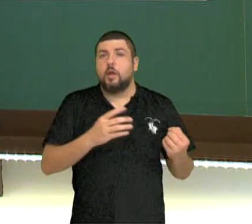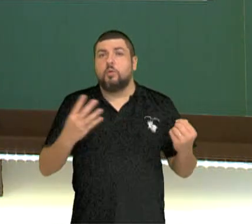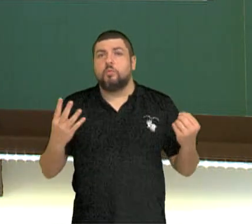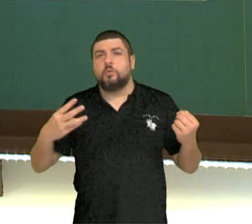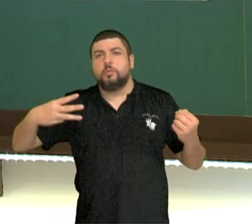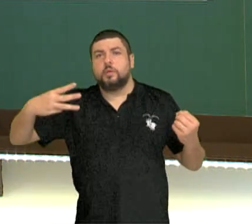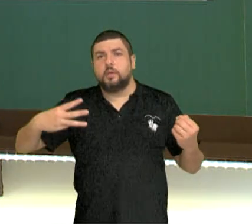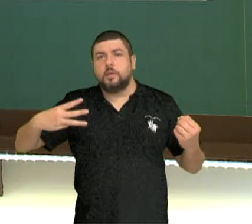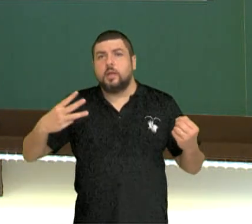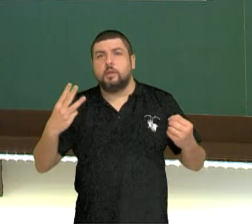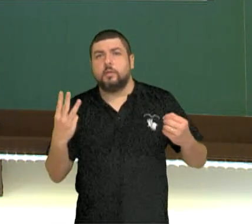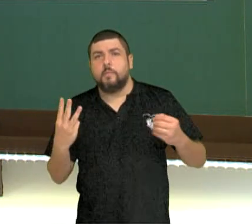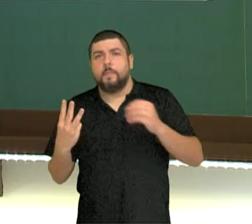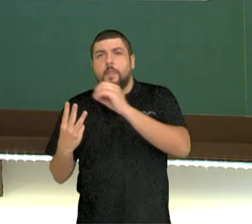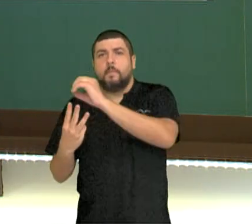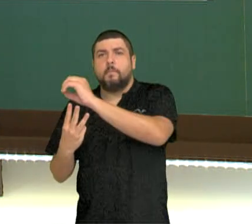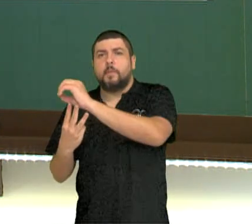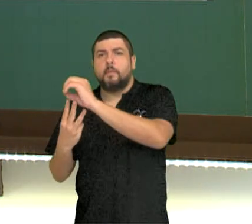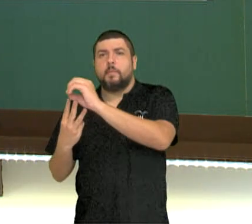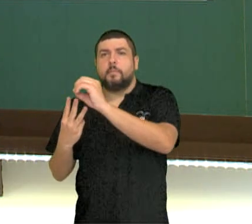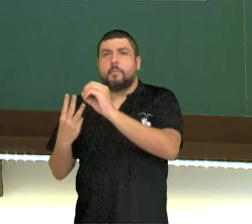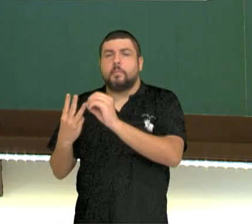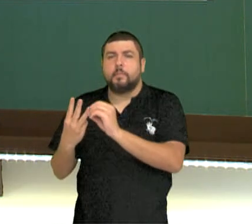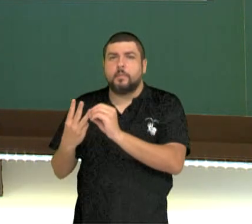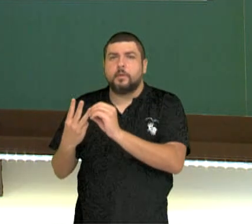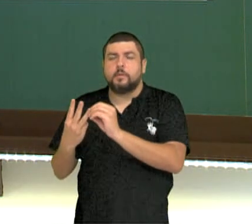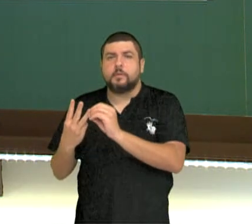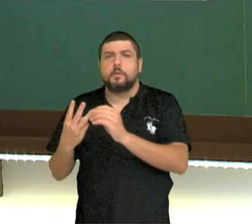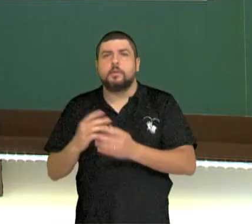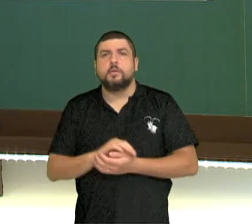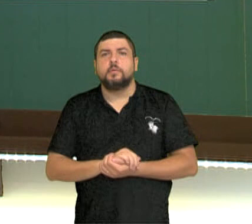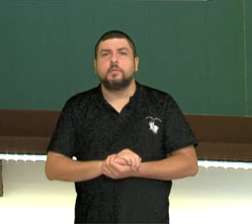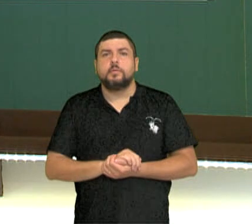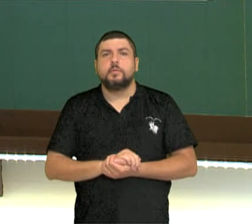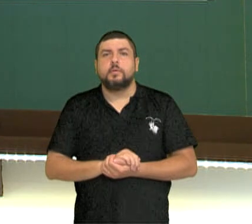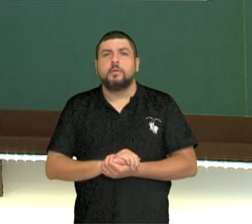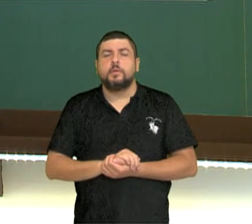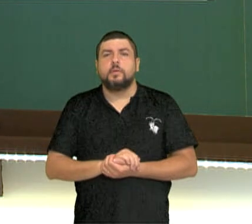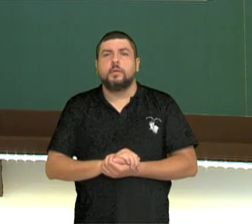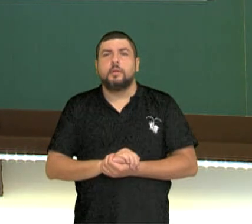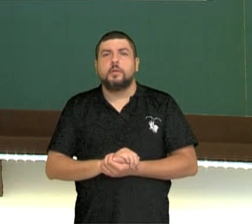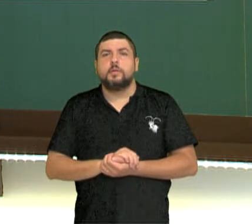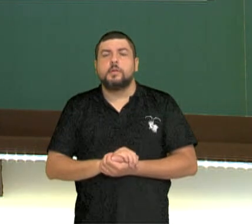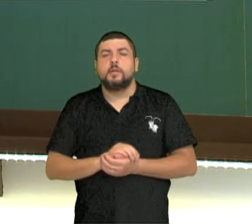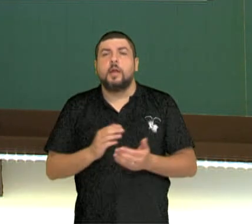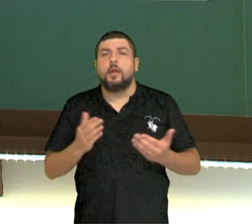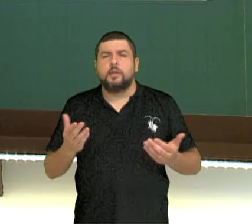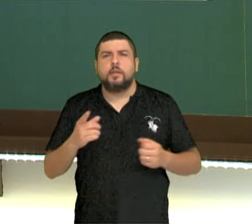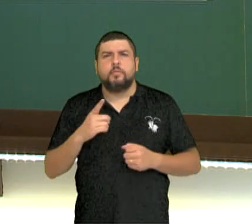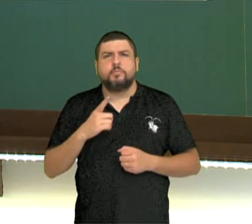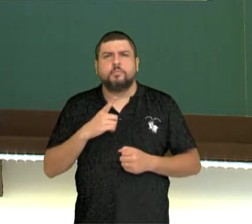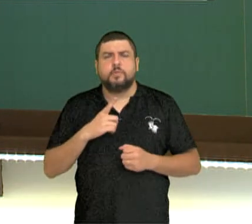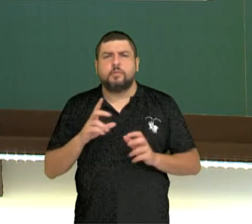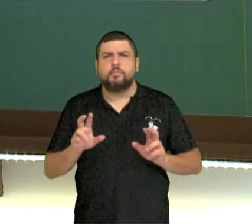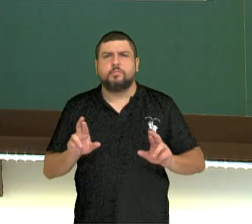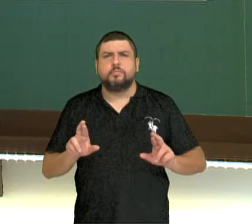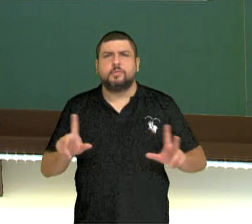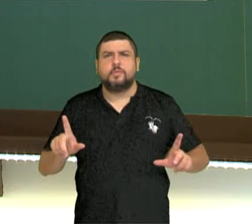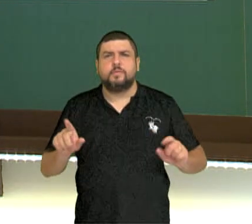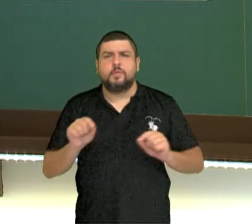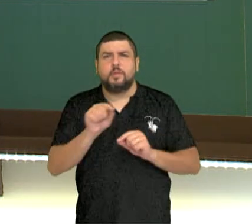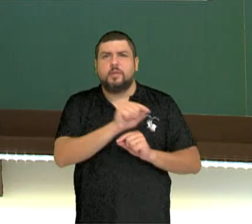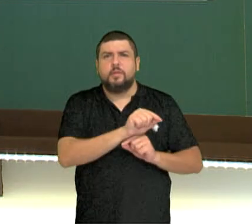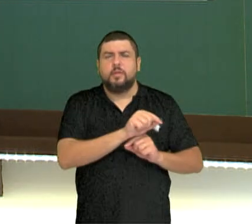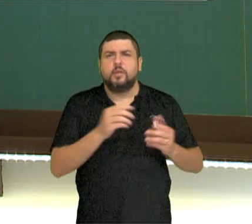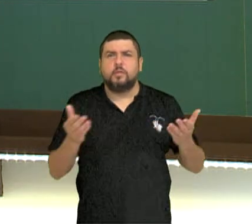né? Dois átomos de um elemento e um átomo de um outro elemento, tá? Diferente aqui do reagente. Então,